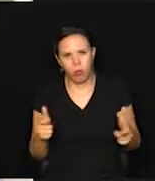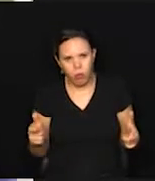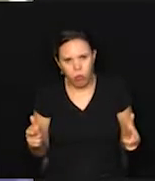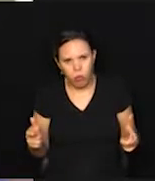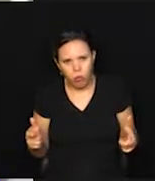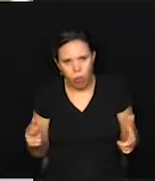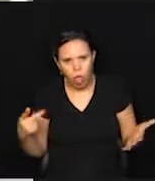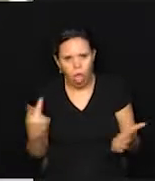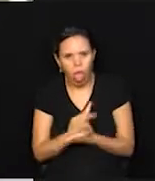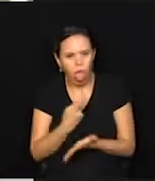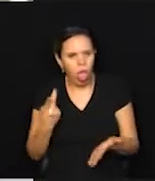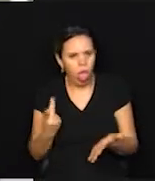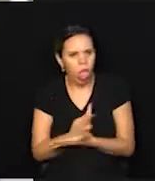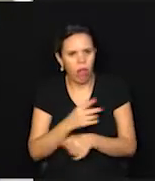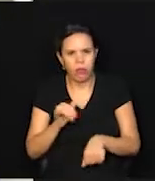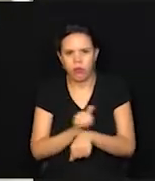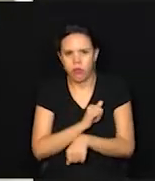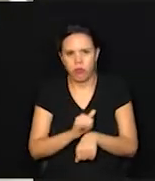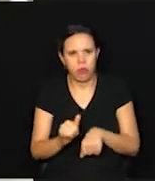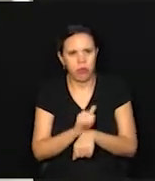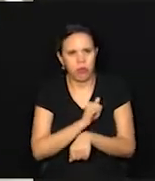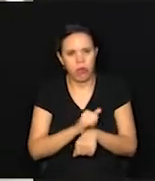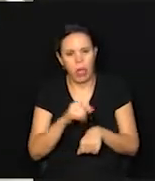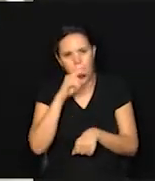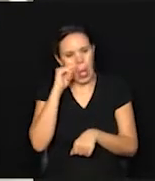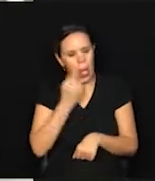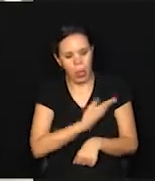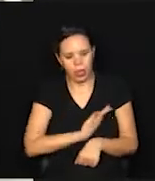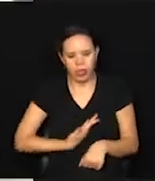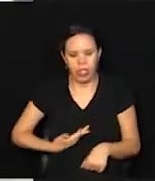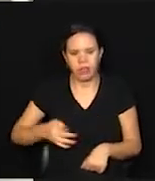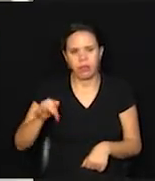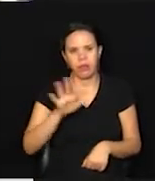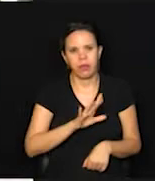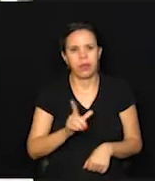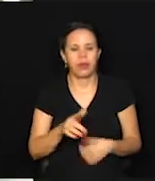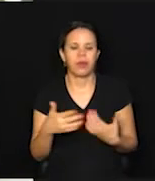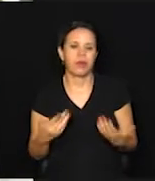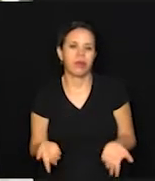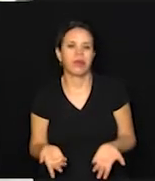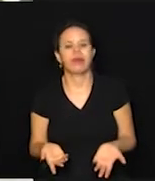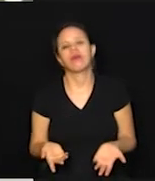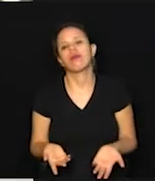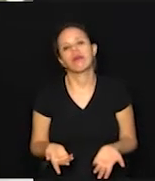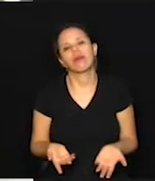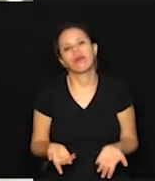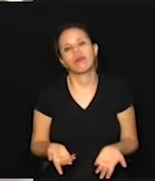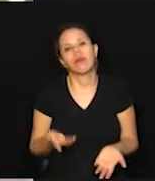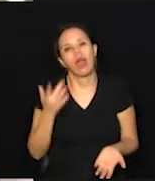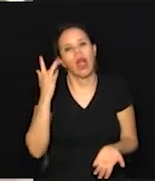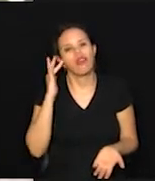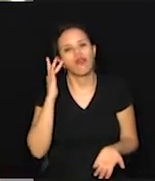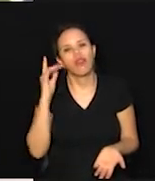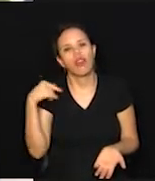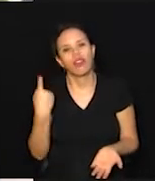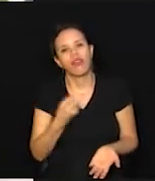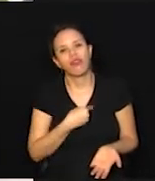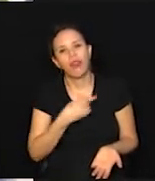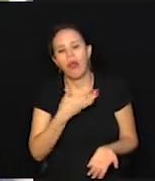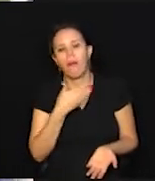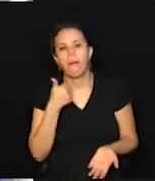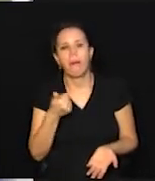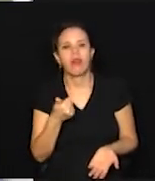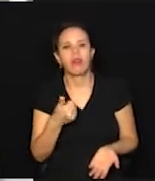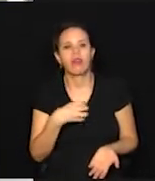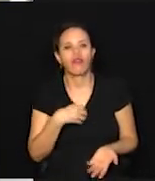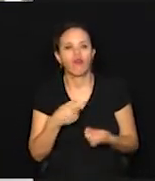um grande erro de estratégia adotado pelo governo federal, claramente, né, que apostou que a melhor maneira